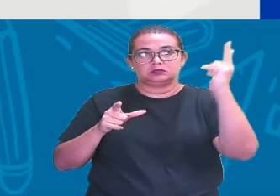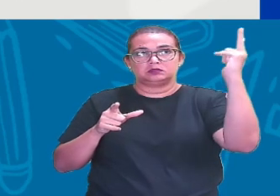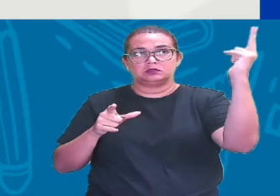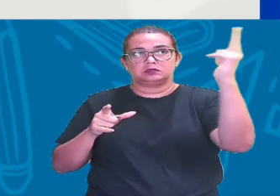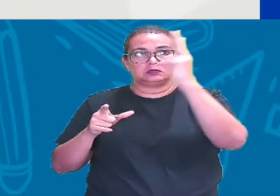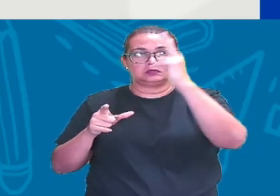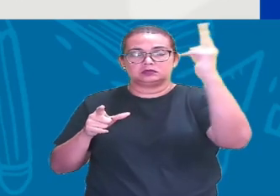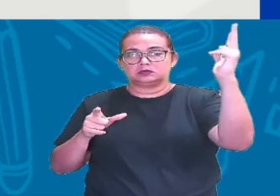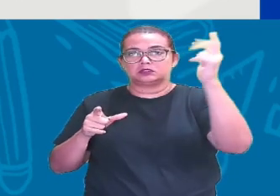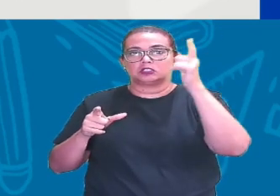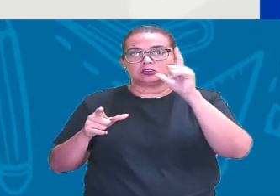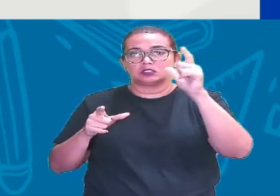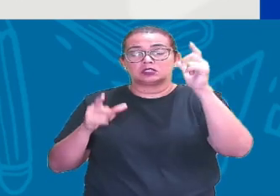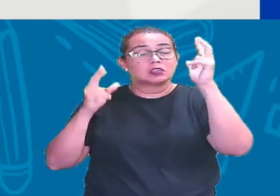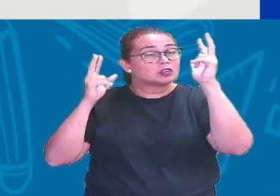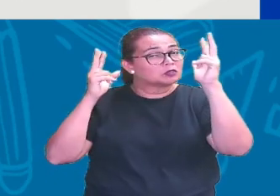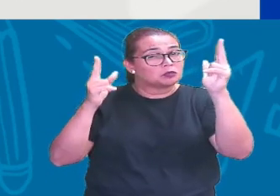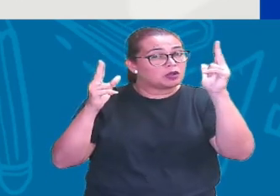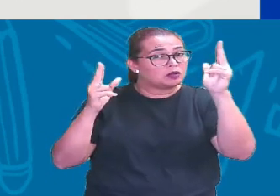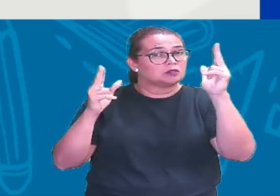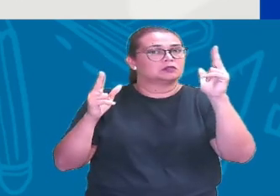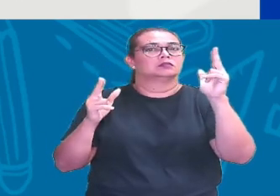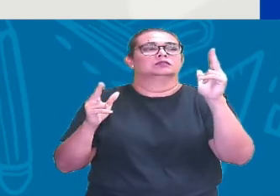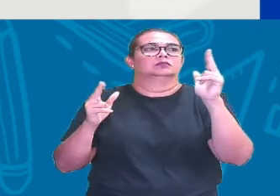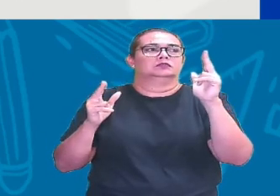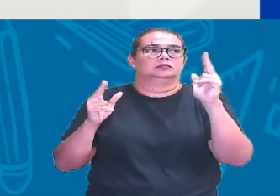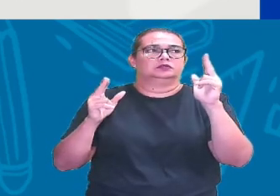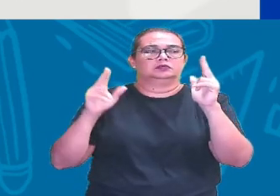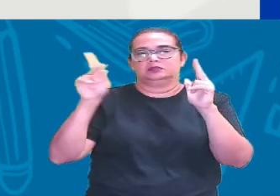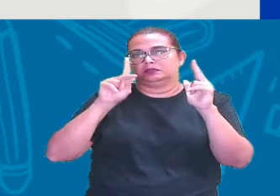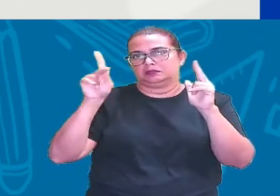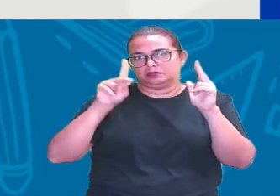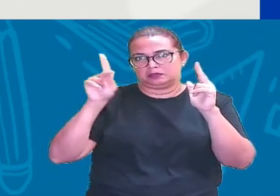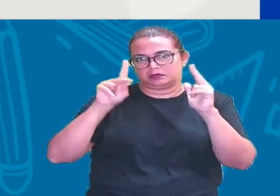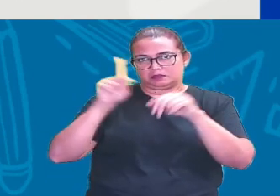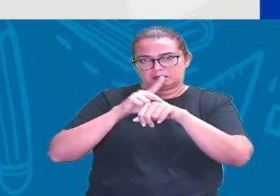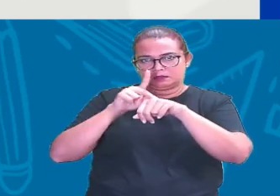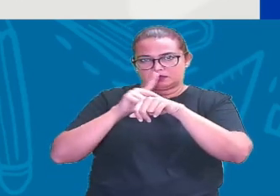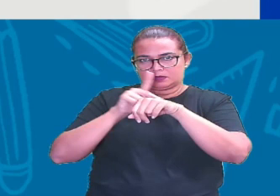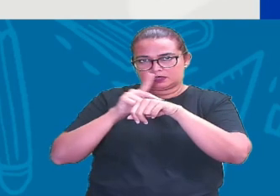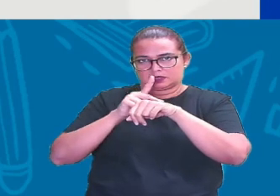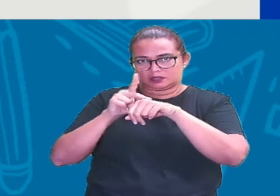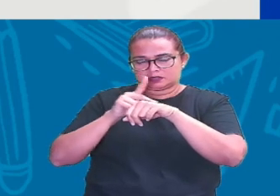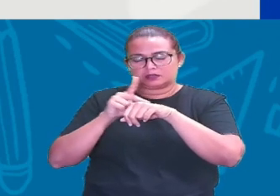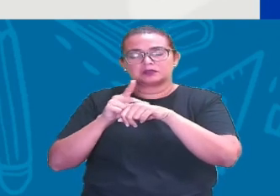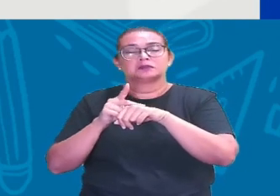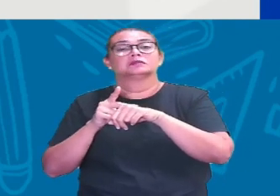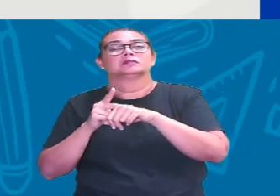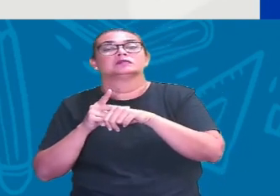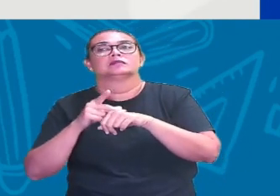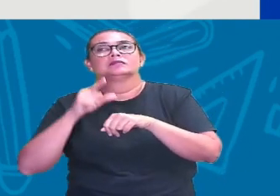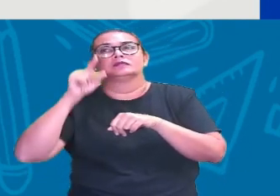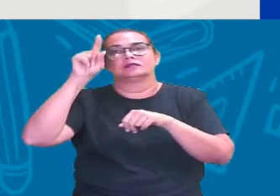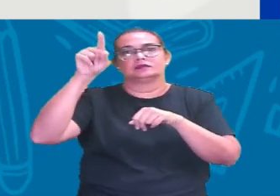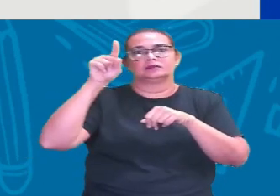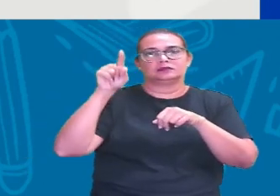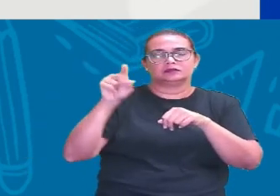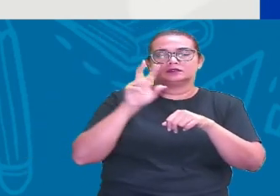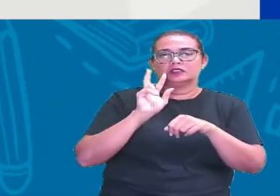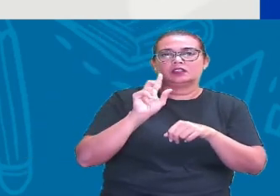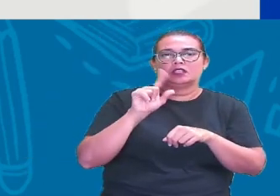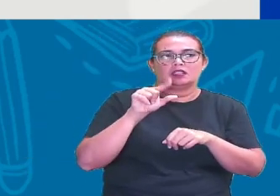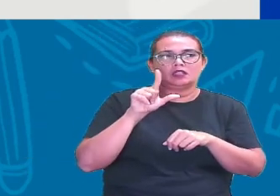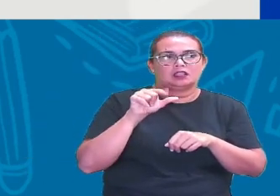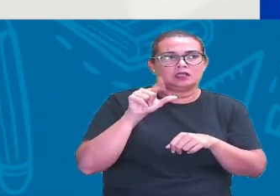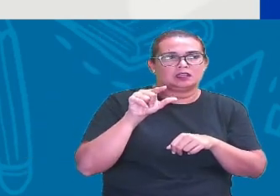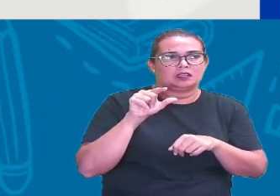valores ao mesmo tempo, esses que estão escurinho, eles vão ser o